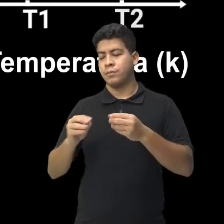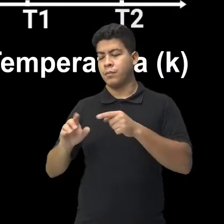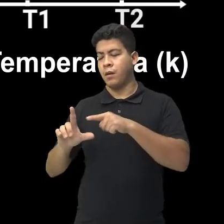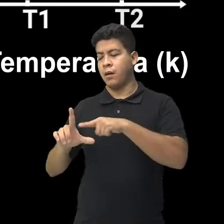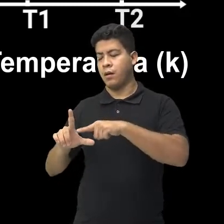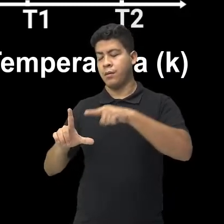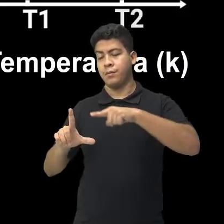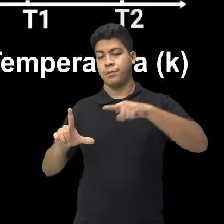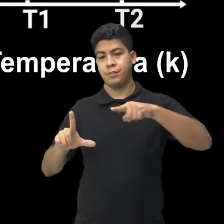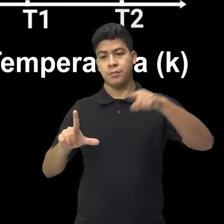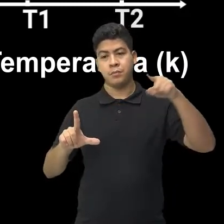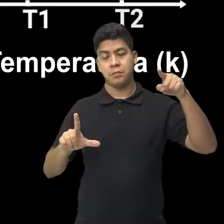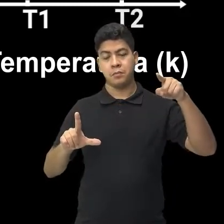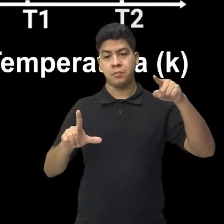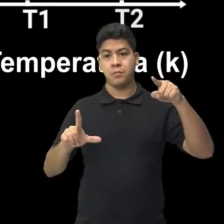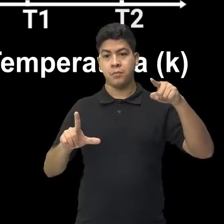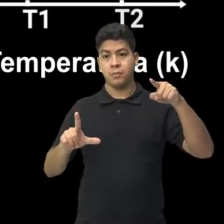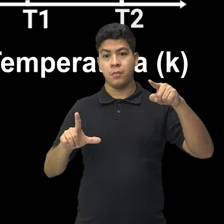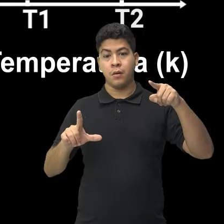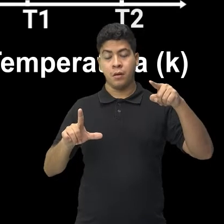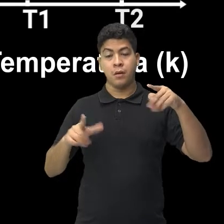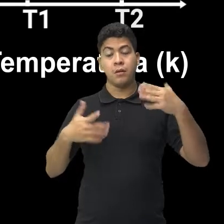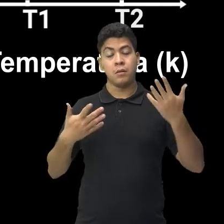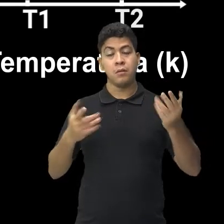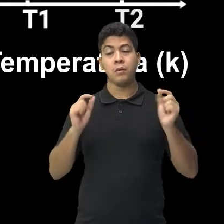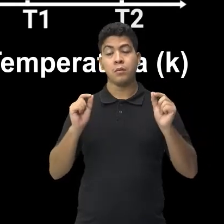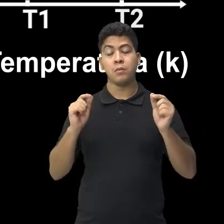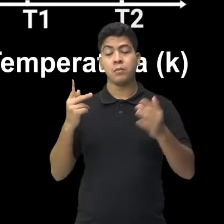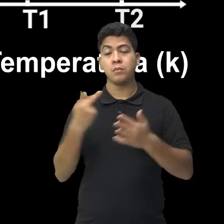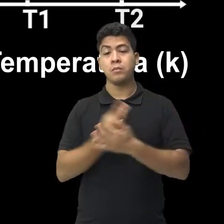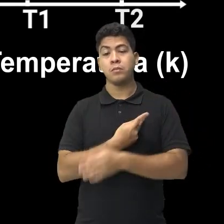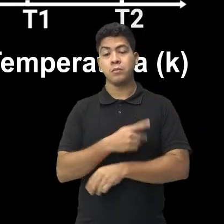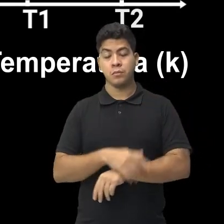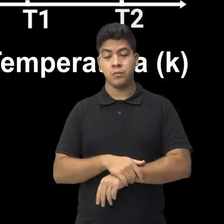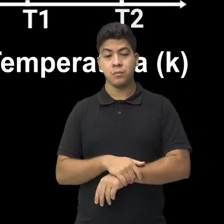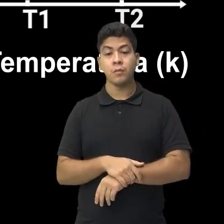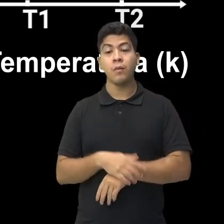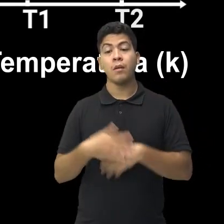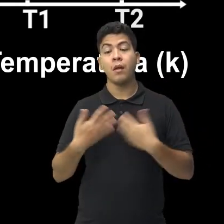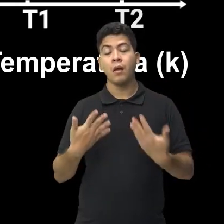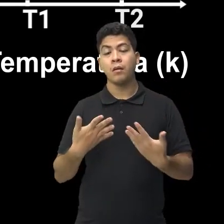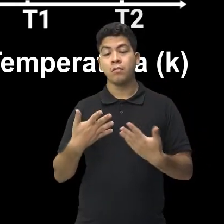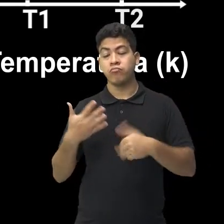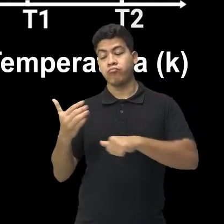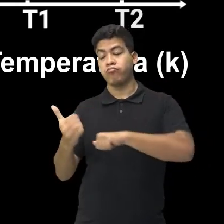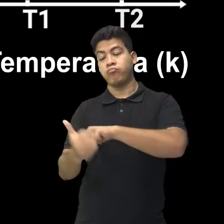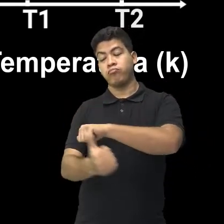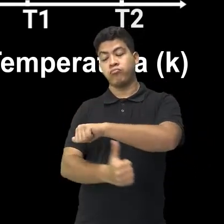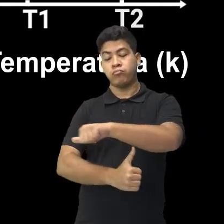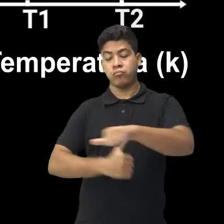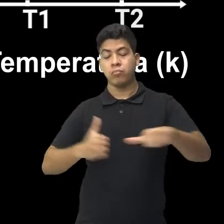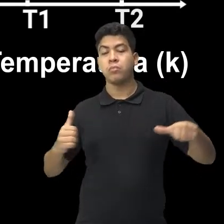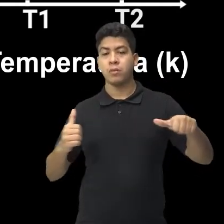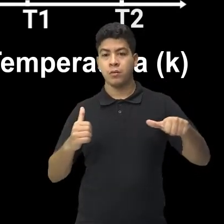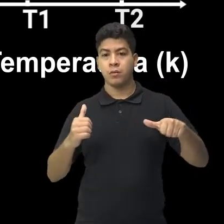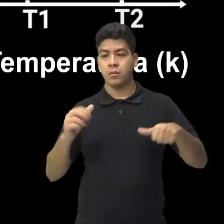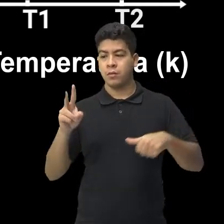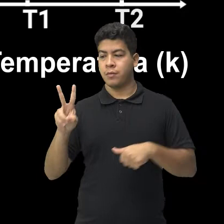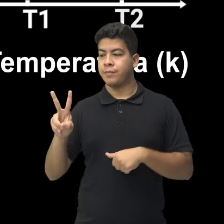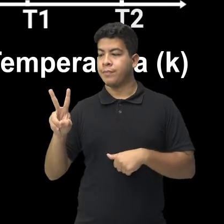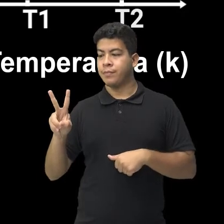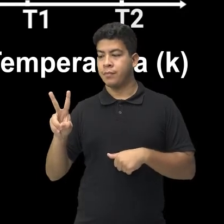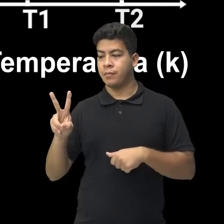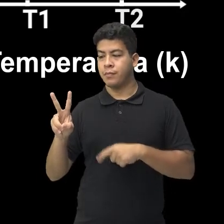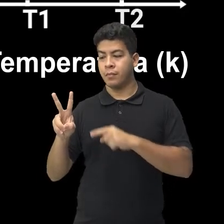um aumento de temperatura, e aí o que que acontece? Eu vou ter uma mudança de volume também, né? O